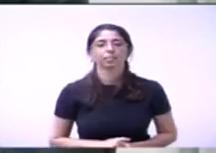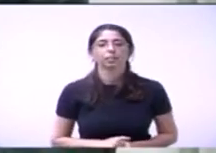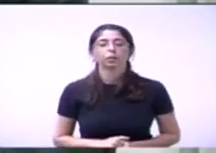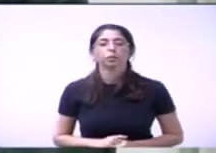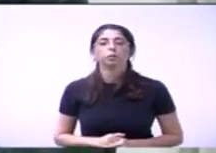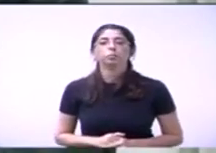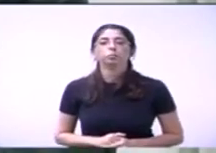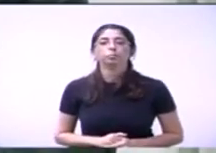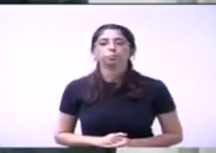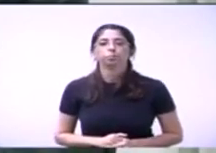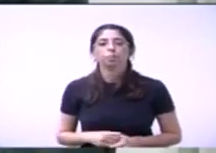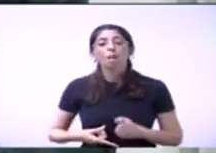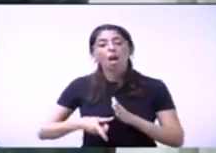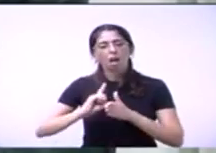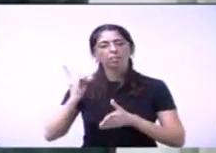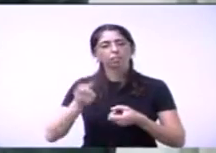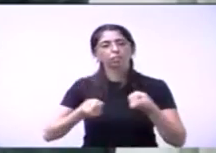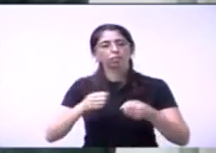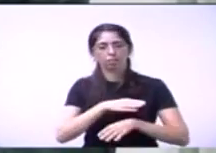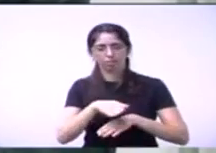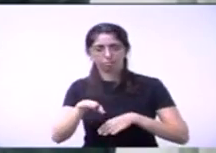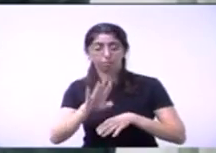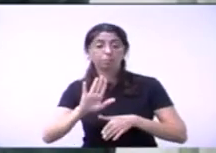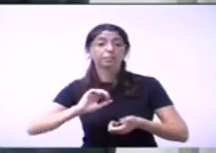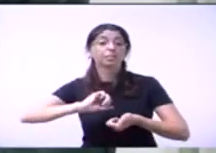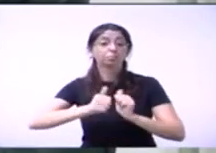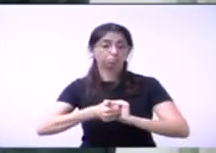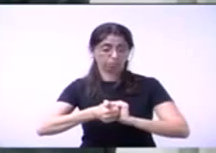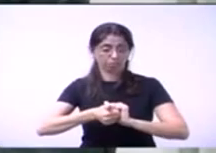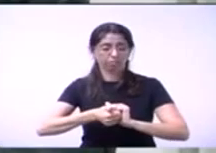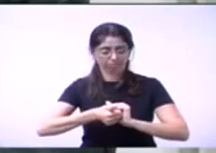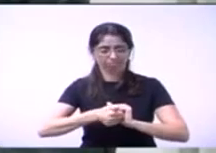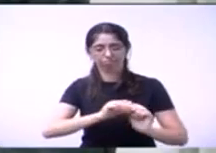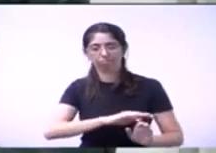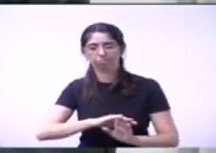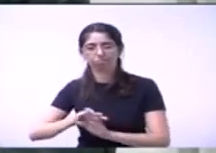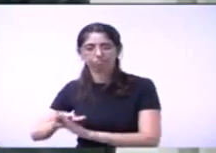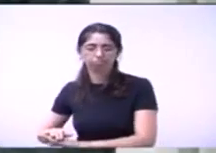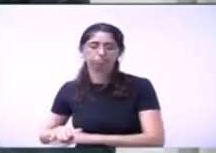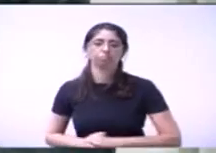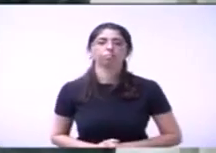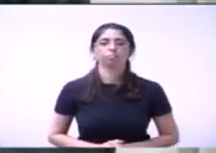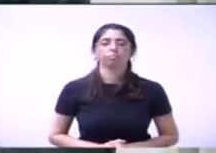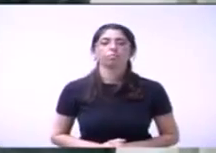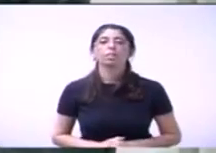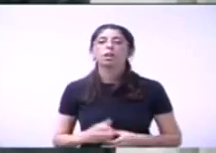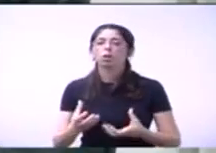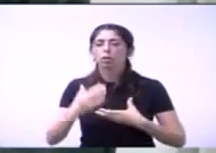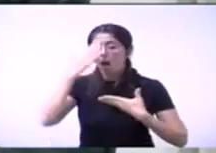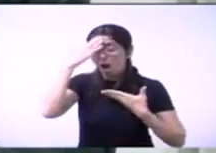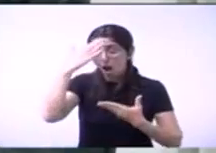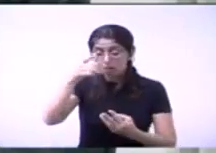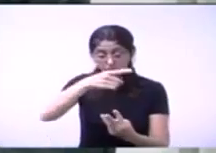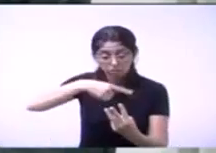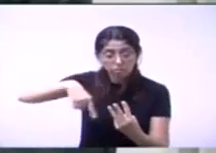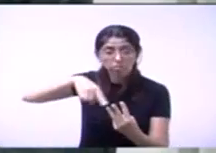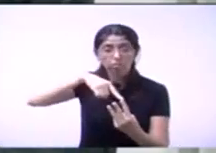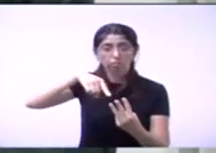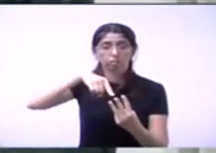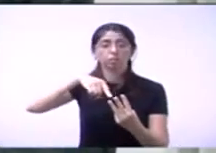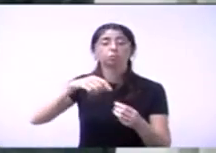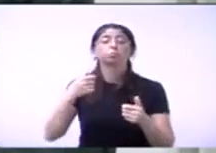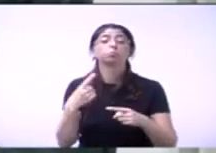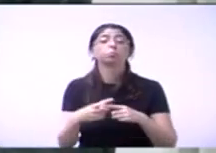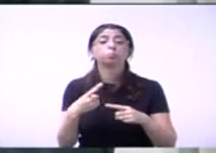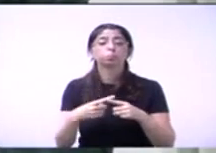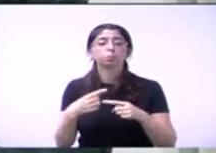as emendas, protocolar no sistema, tudo dentro do prazo. E daqui 30 dias, se Deus